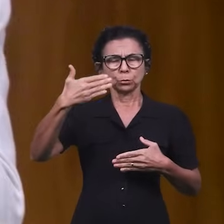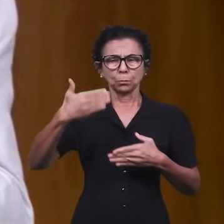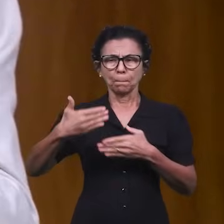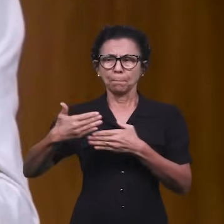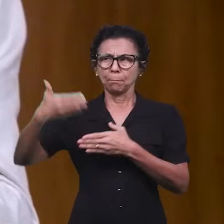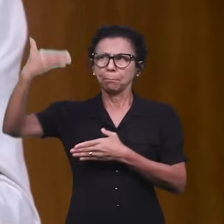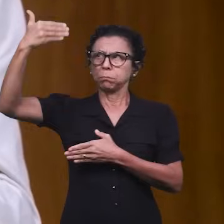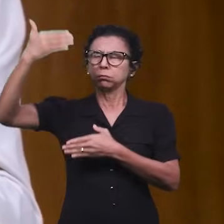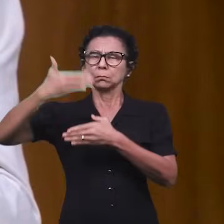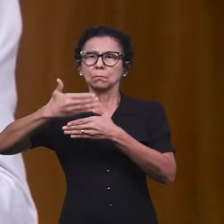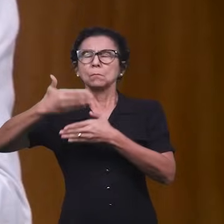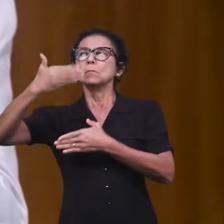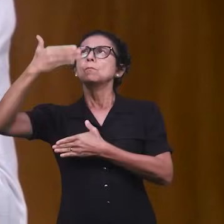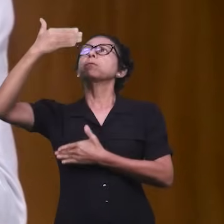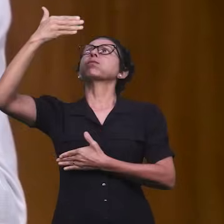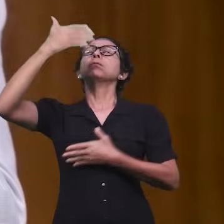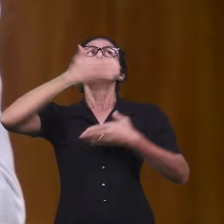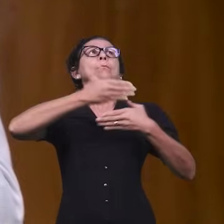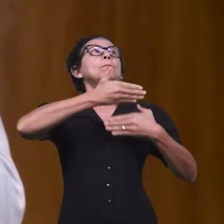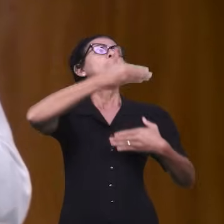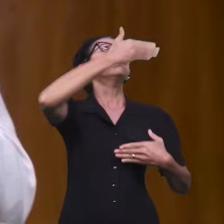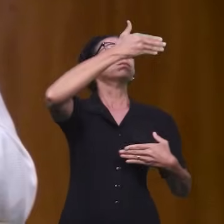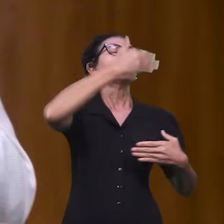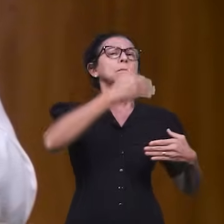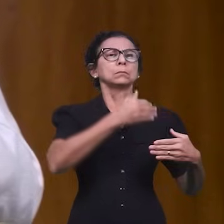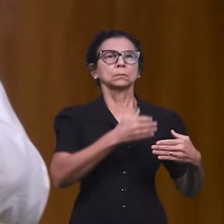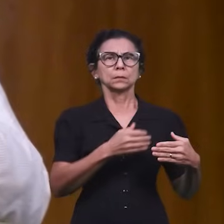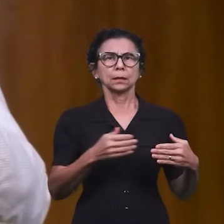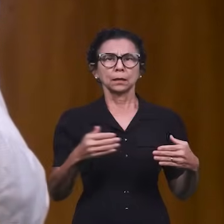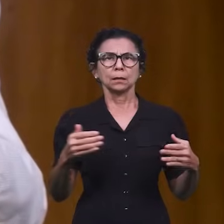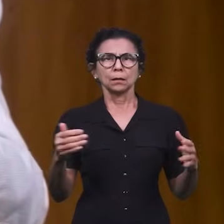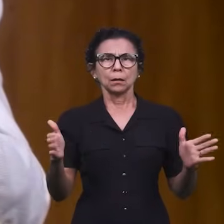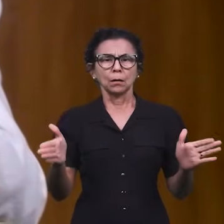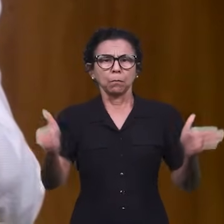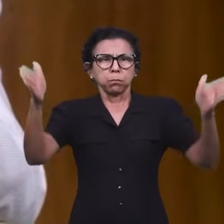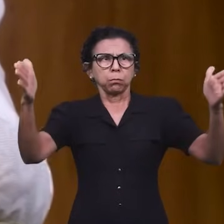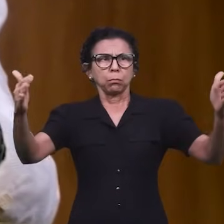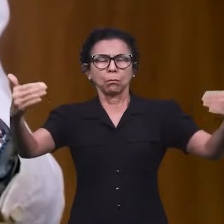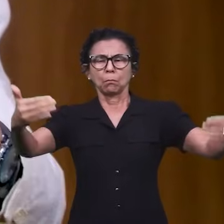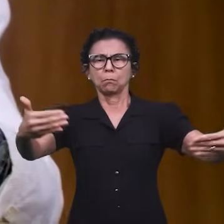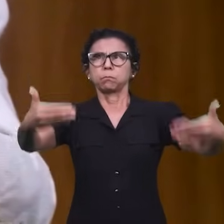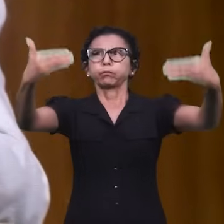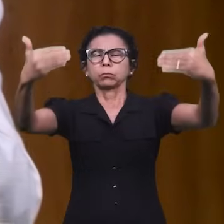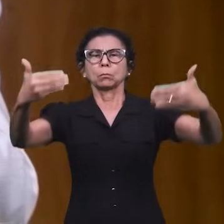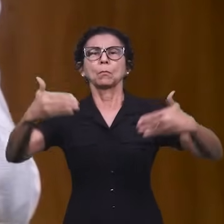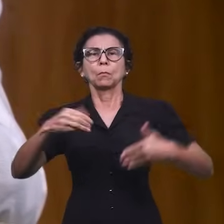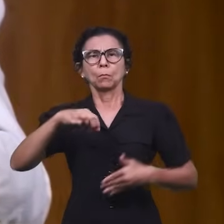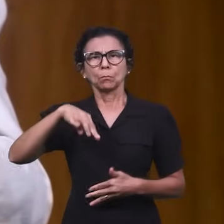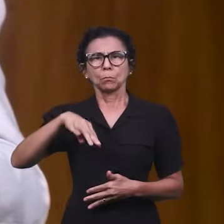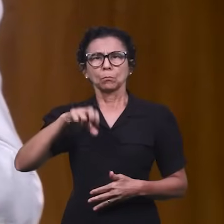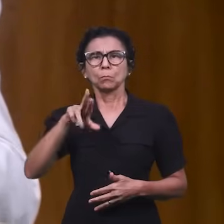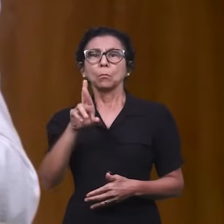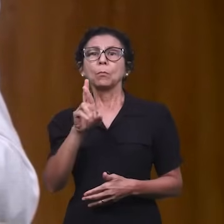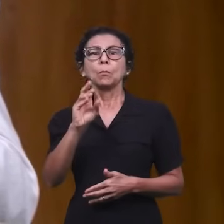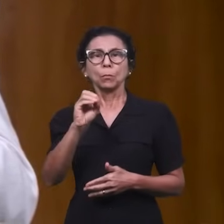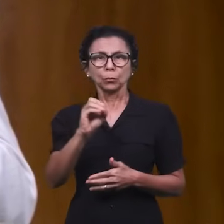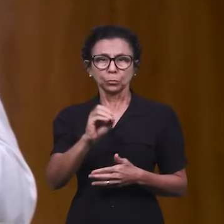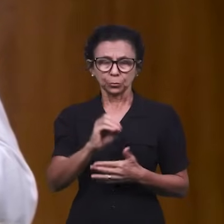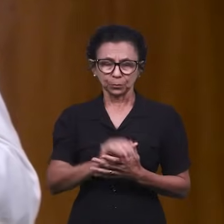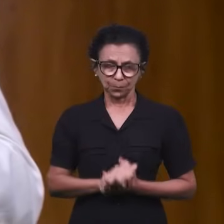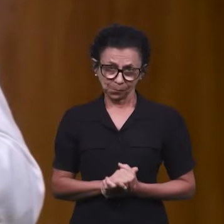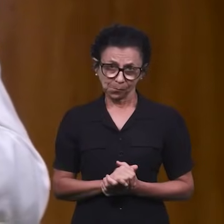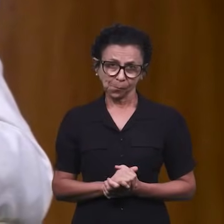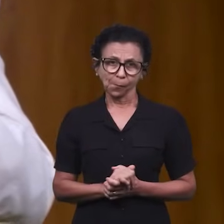os muros caíram. O mundo constrói em sua volta muros com conceitos, com ideologias, com